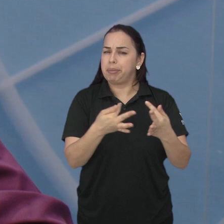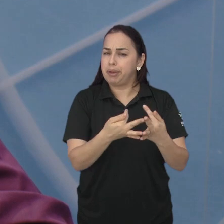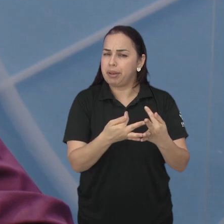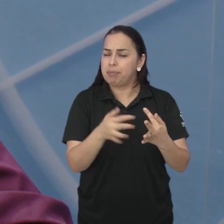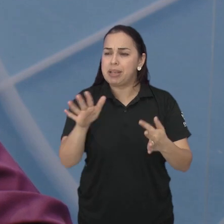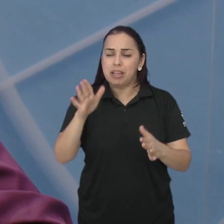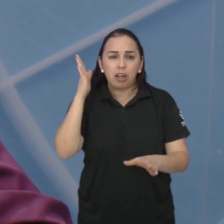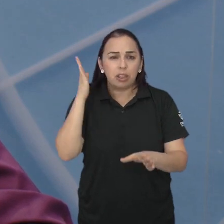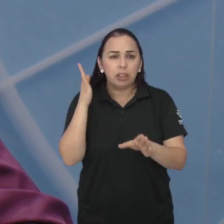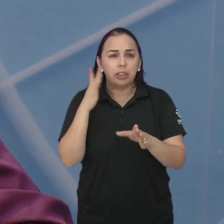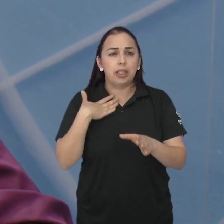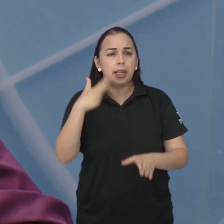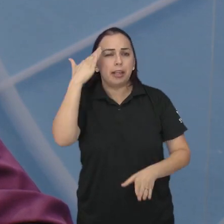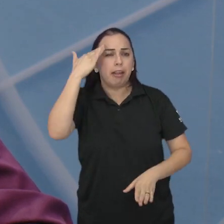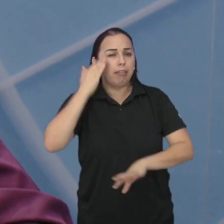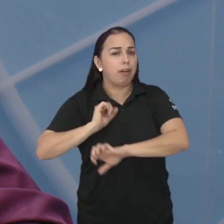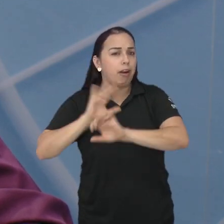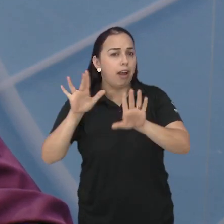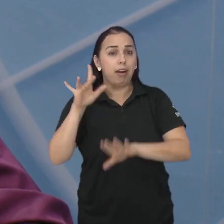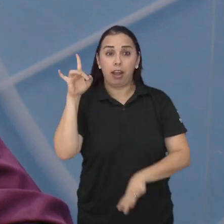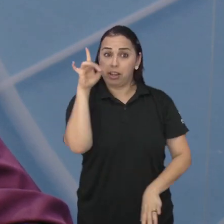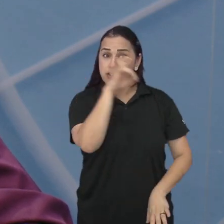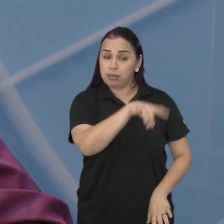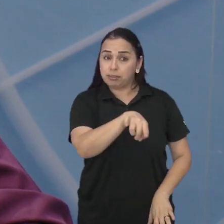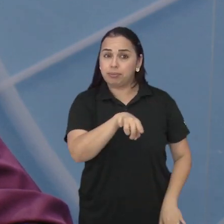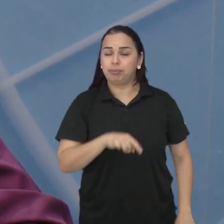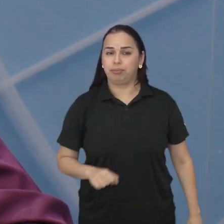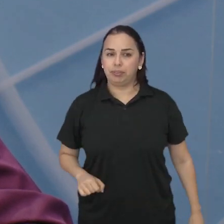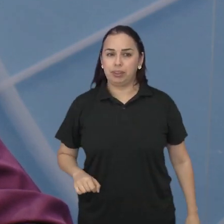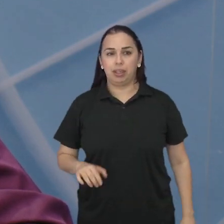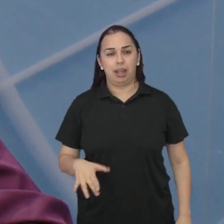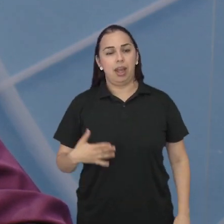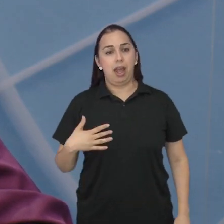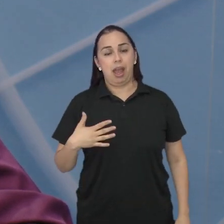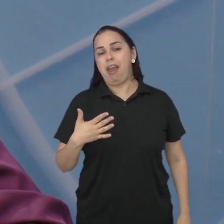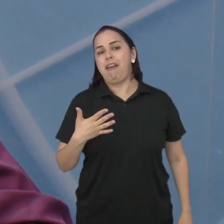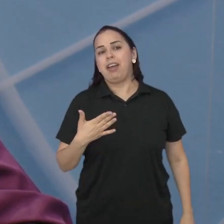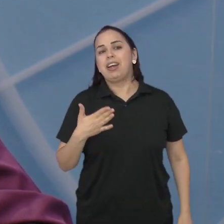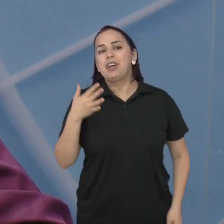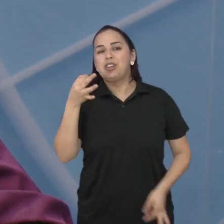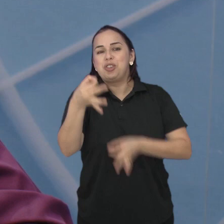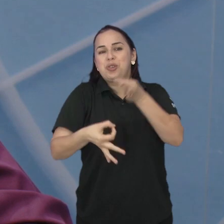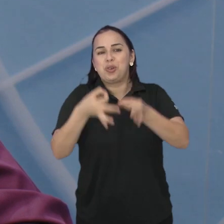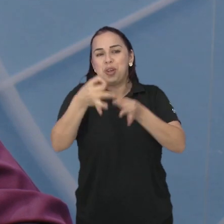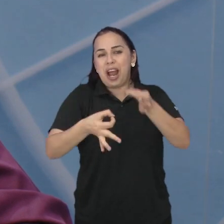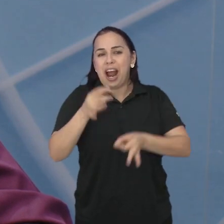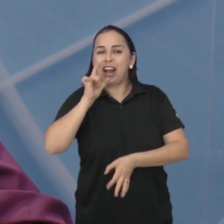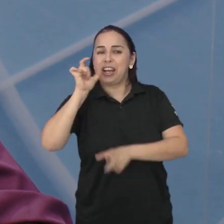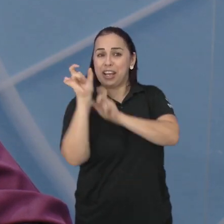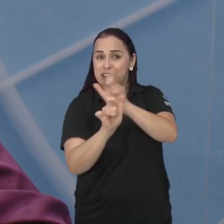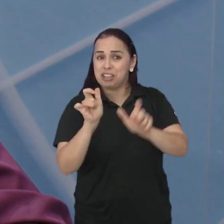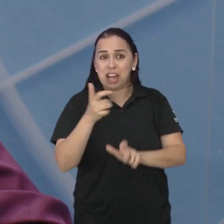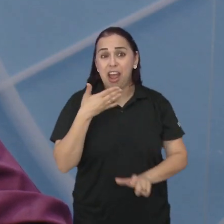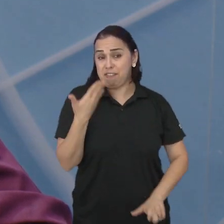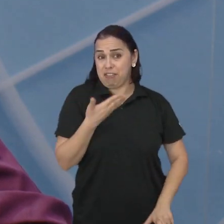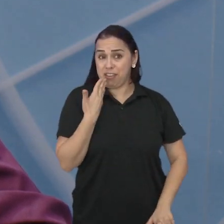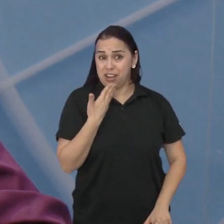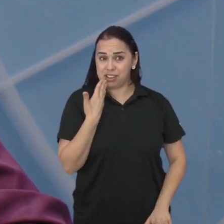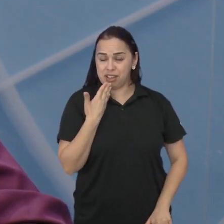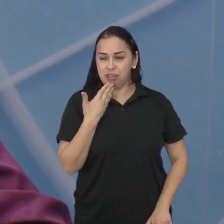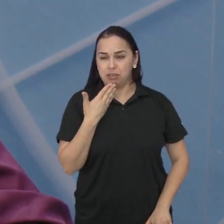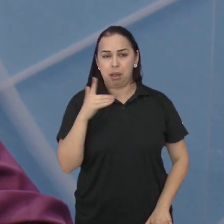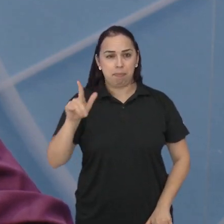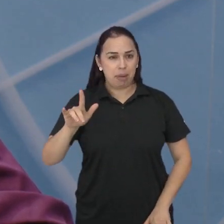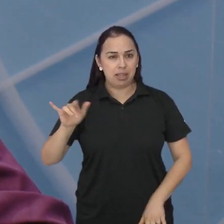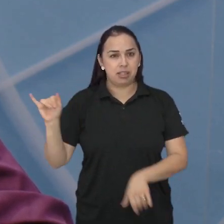muito difícil. Porque é mais fácil você julgar, você criticar, que você achar ferramentas ou